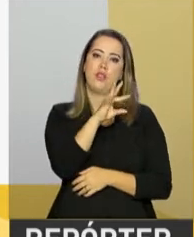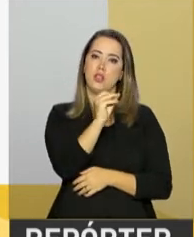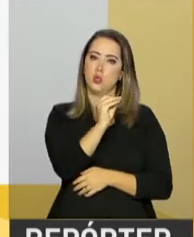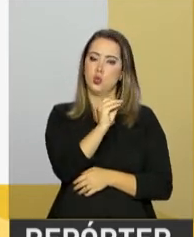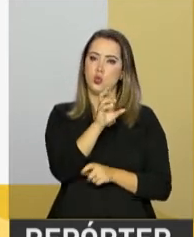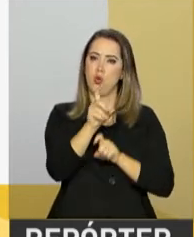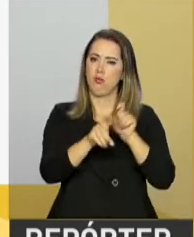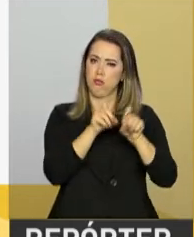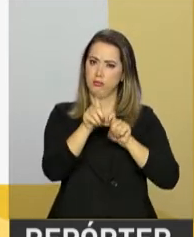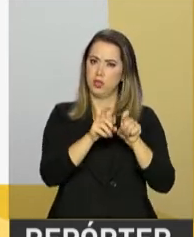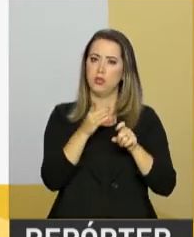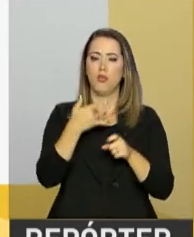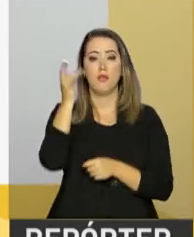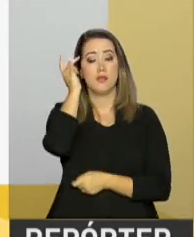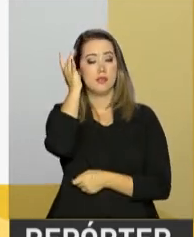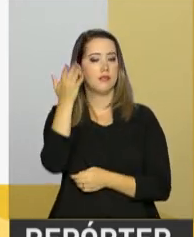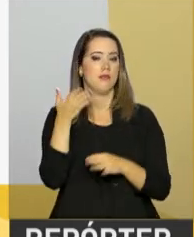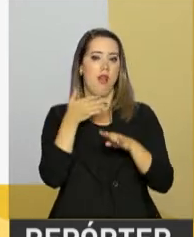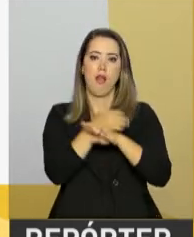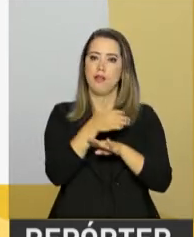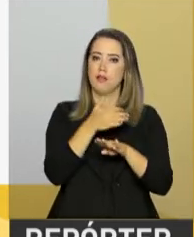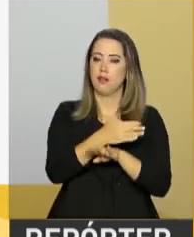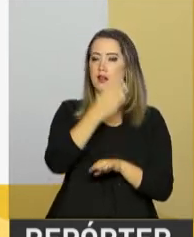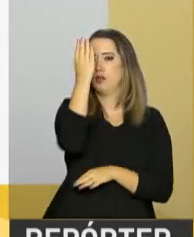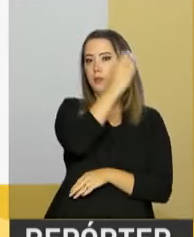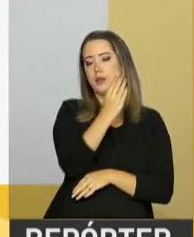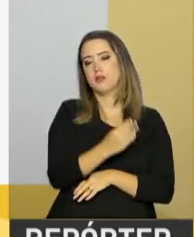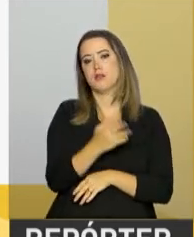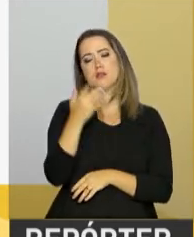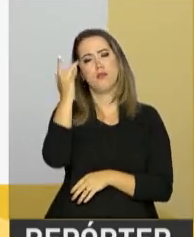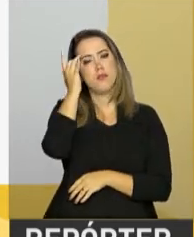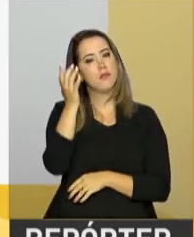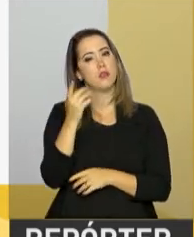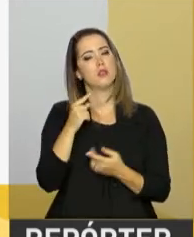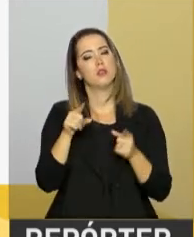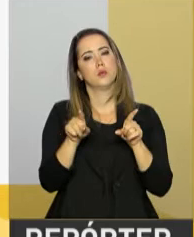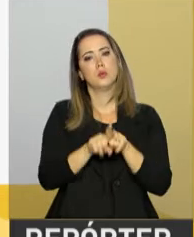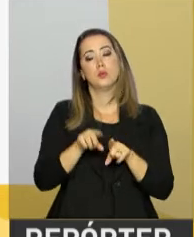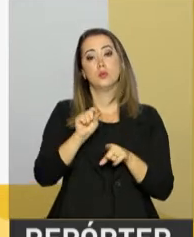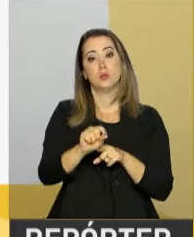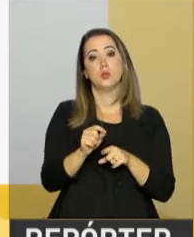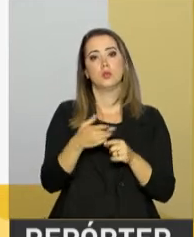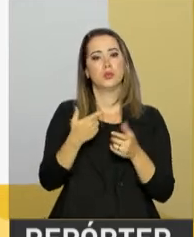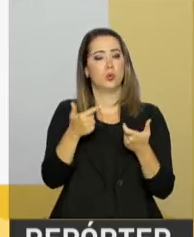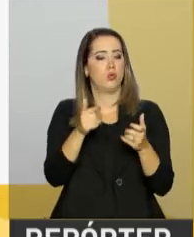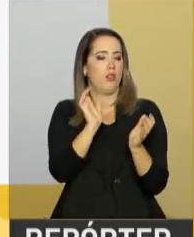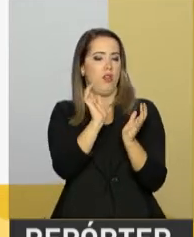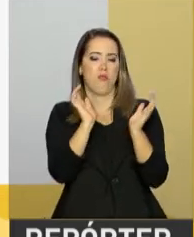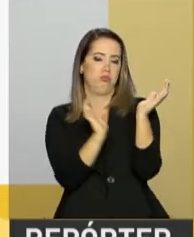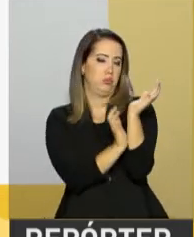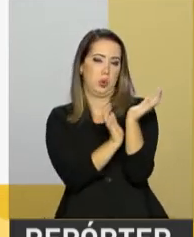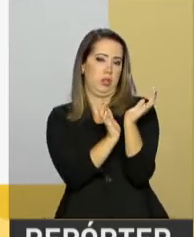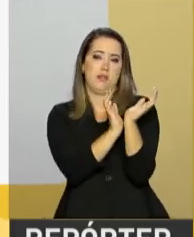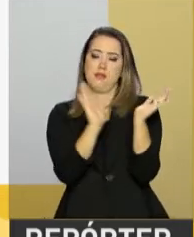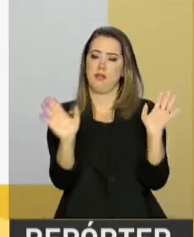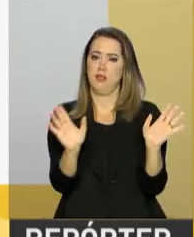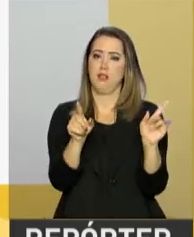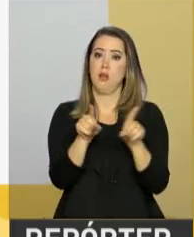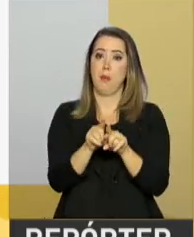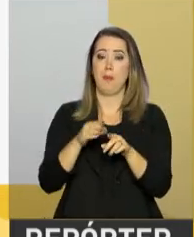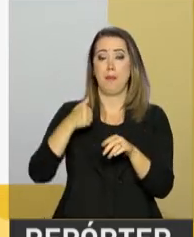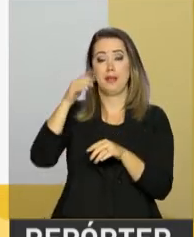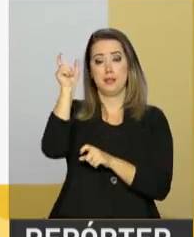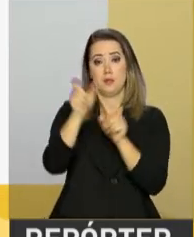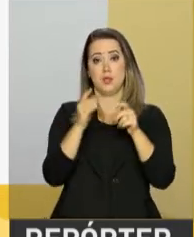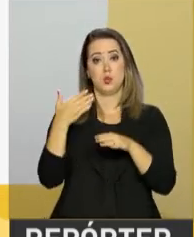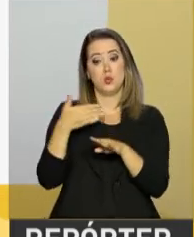facilitar muito o trâmite para as pessoas não só terem essa facilidade de burocracia, mais pessoas virão visitar o